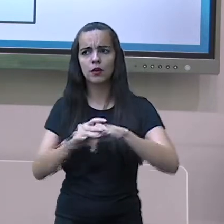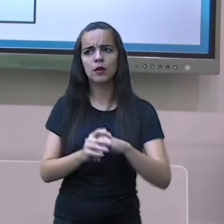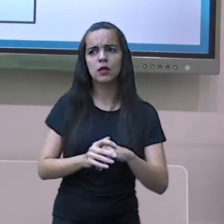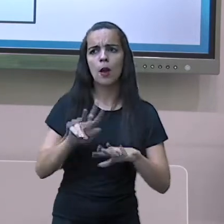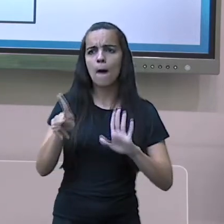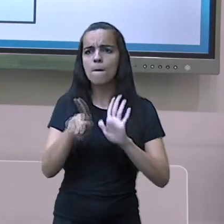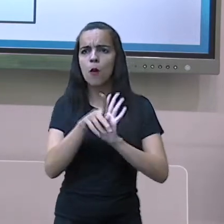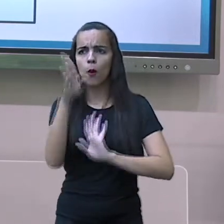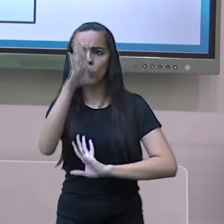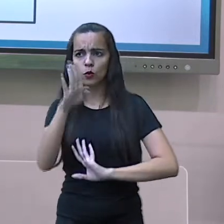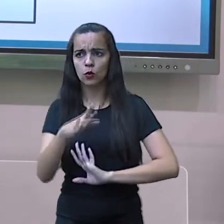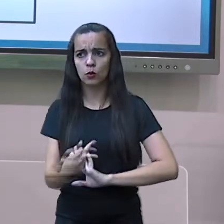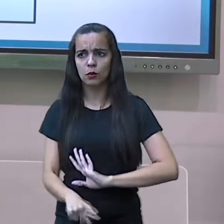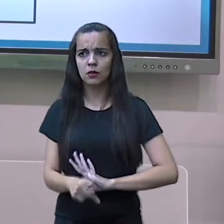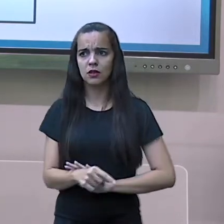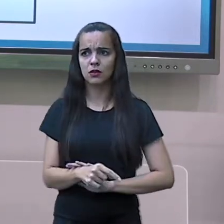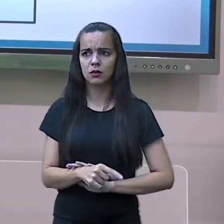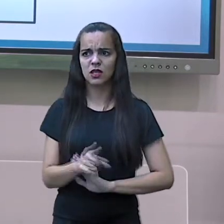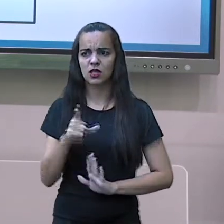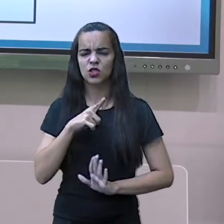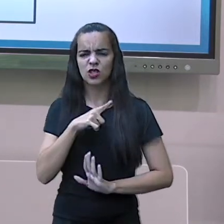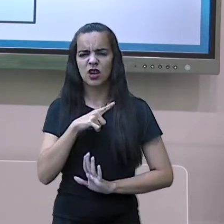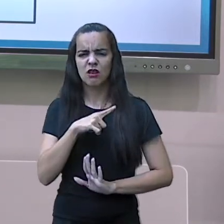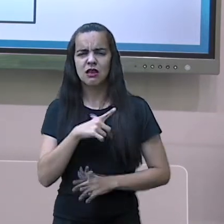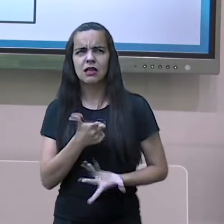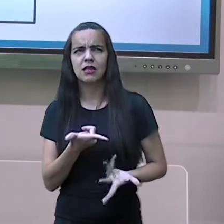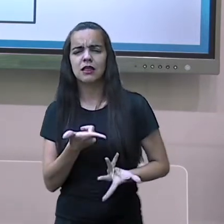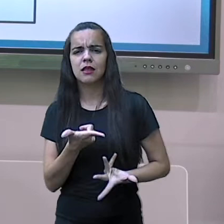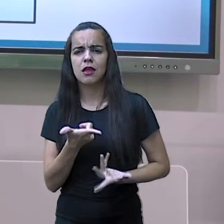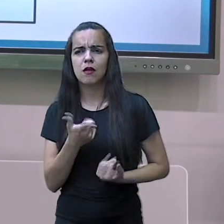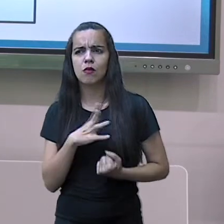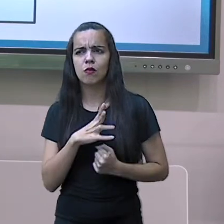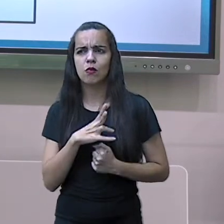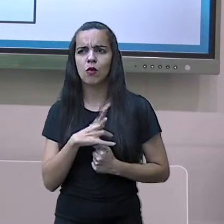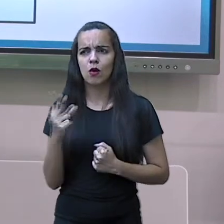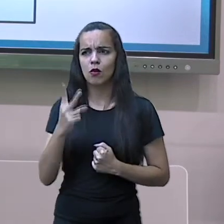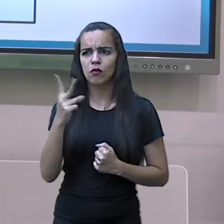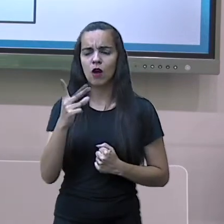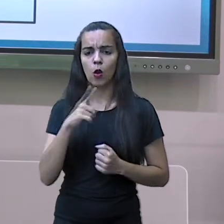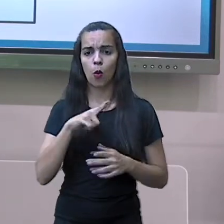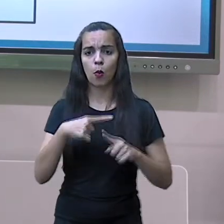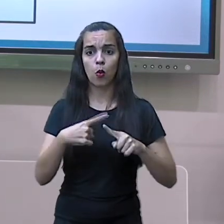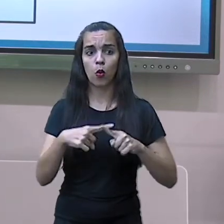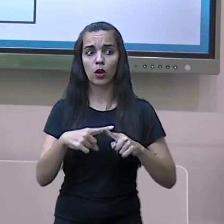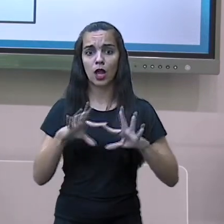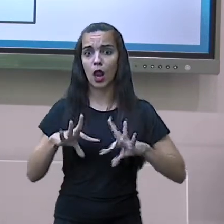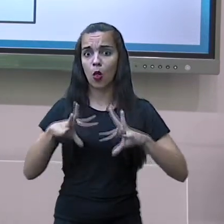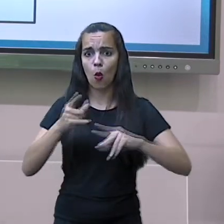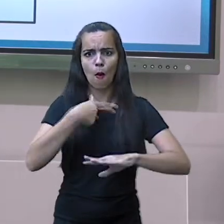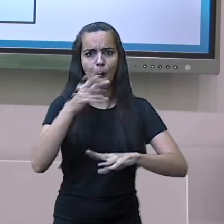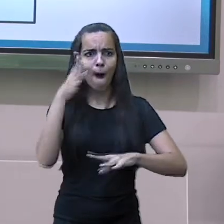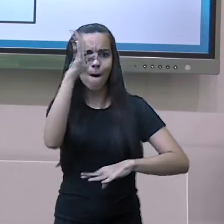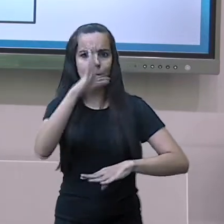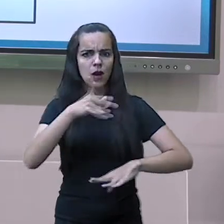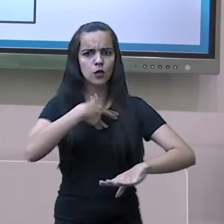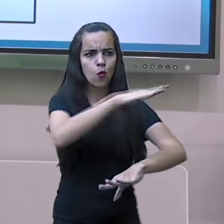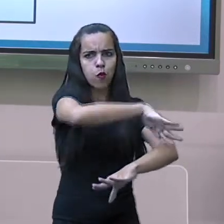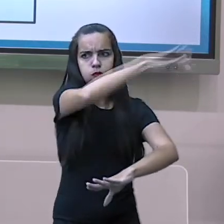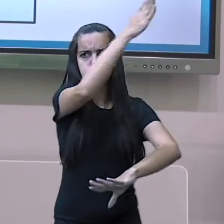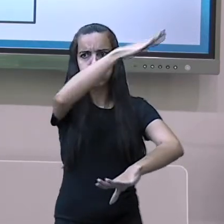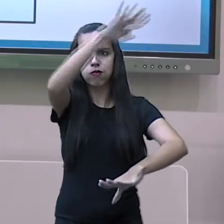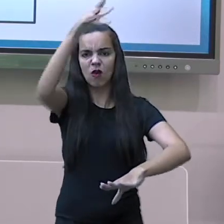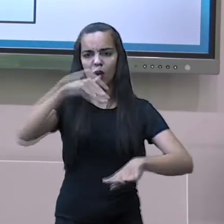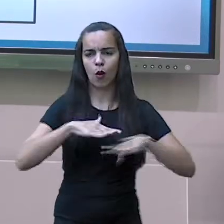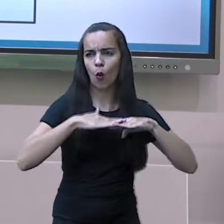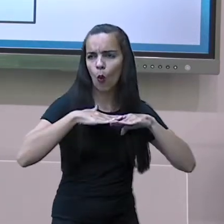relevo brasileiro, ele vai ter uma predominância do relevo de planalto. Não são as